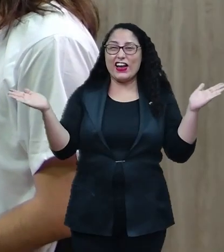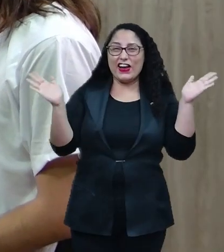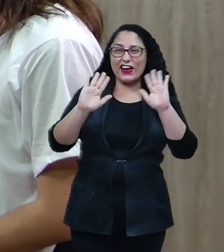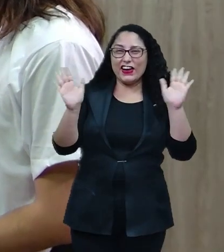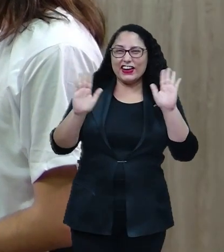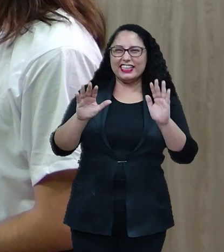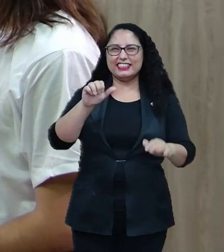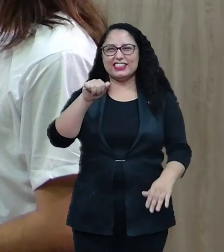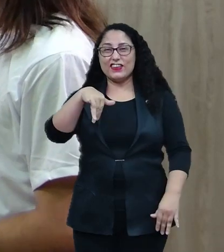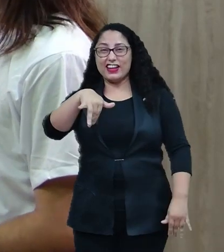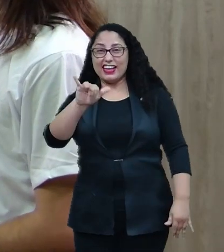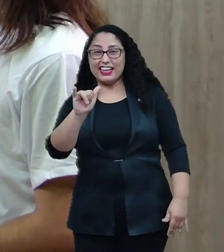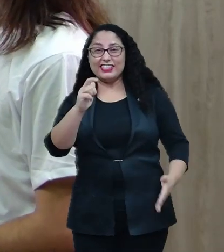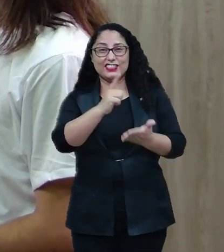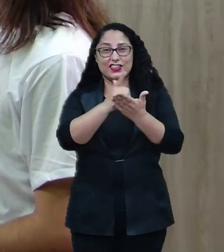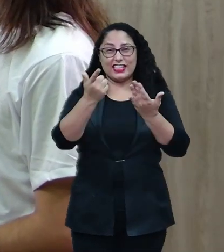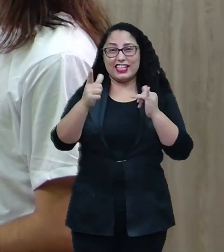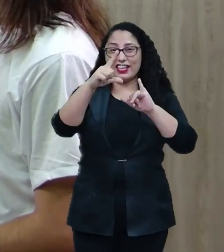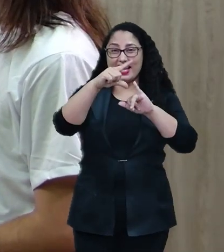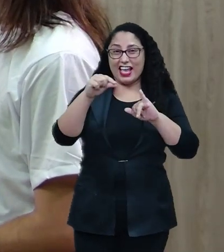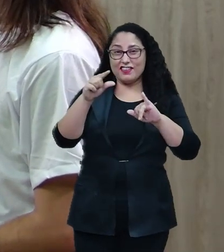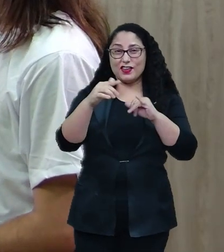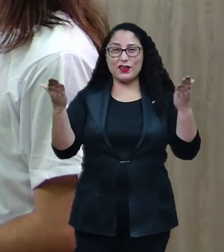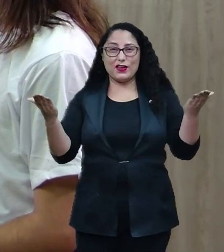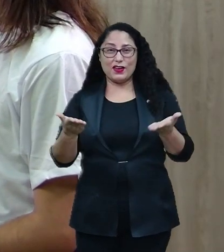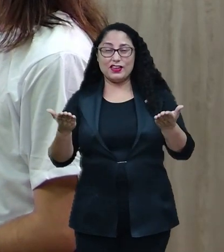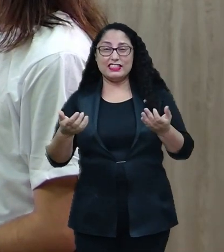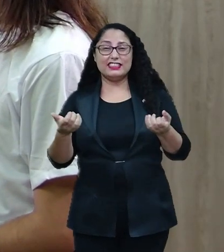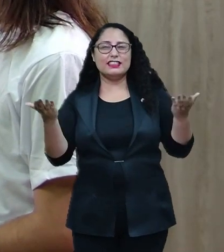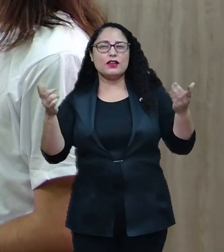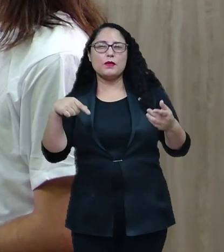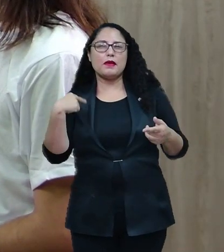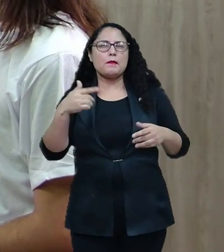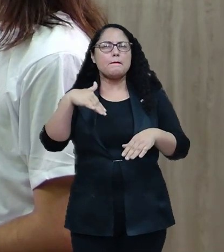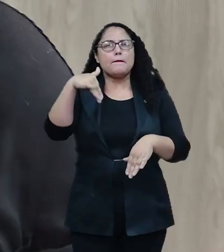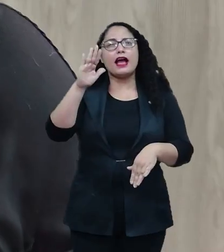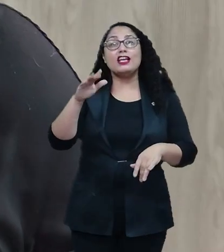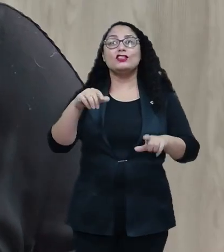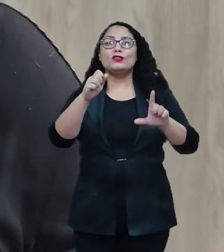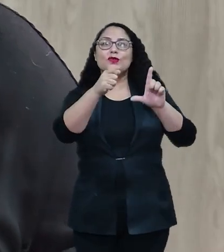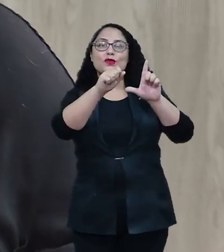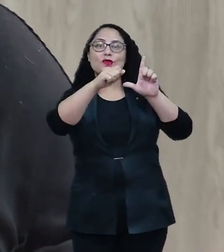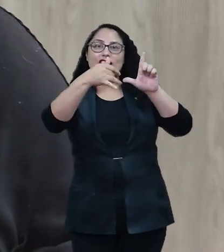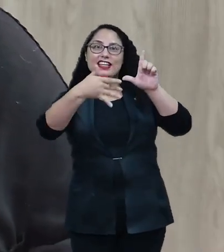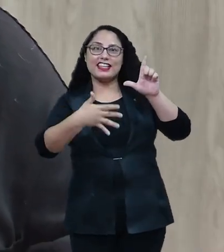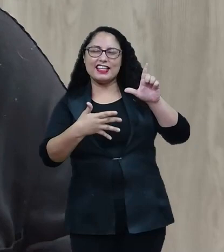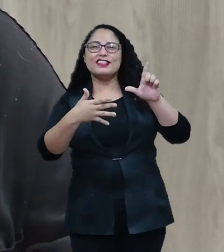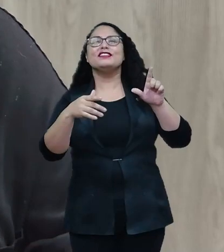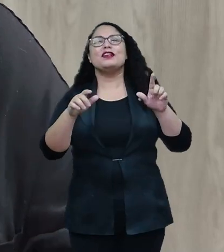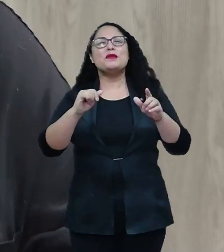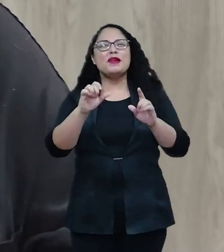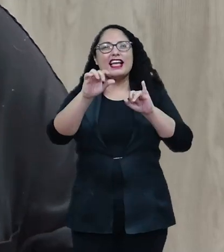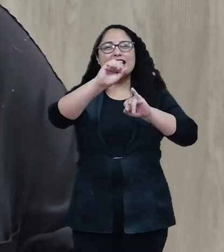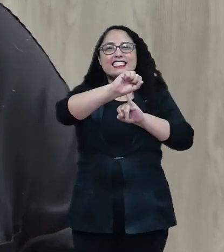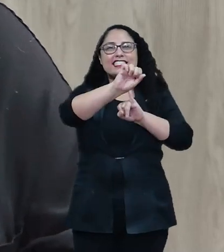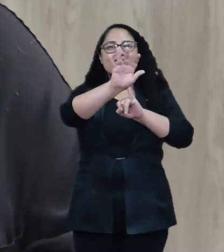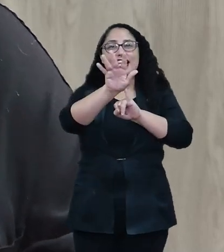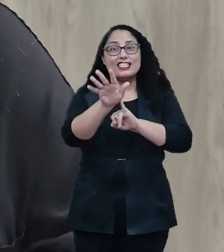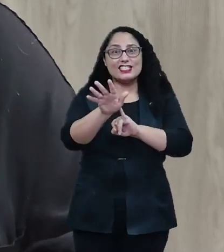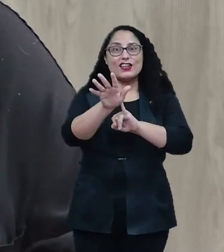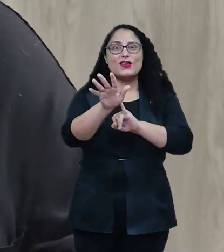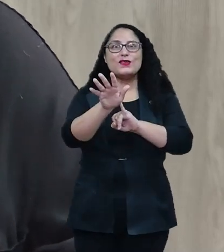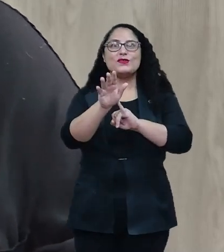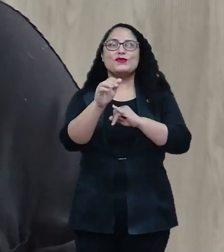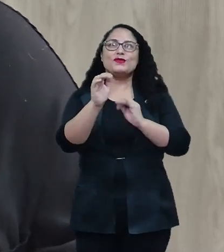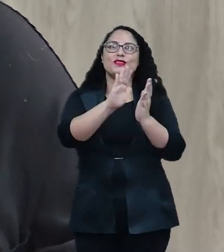Olá, eu sou Anne Rochelle, jornalista do IFB, e hoje nós estamos aqui para mais um episódio do Estação IFB. Nós vamos falar